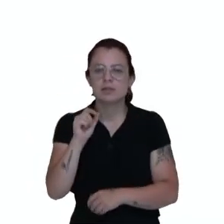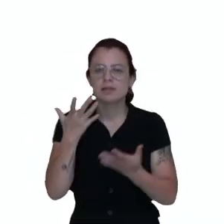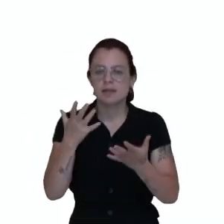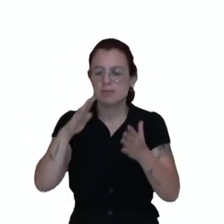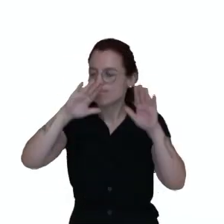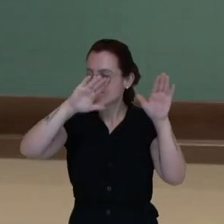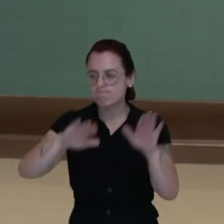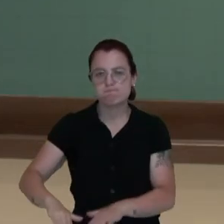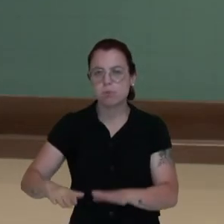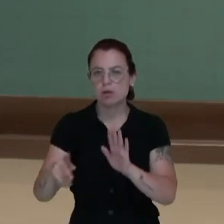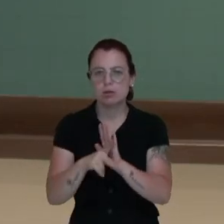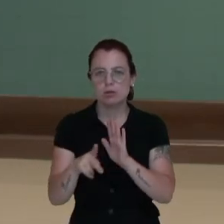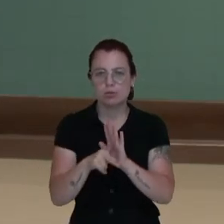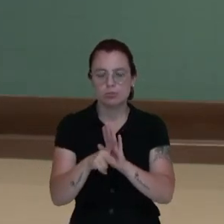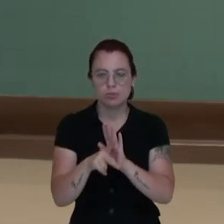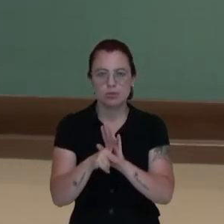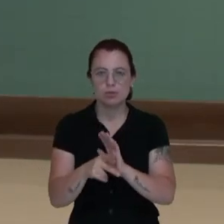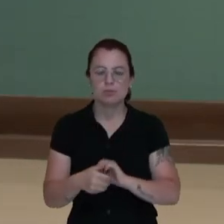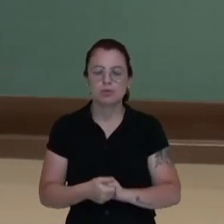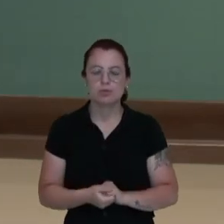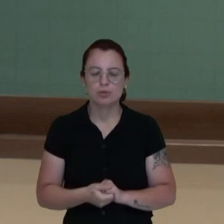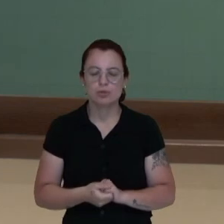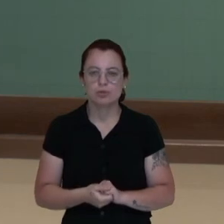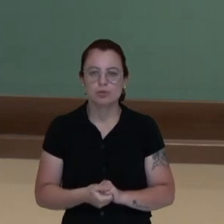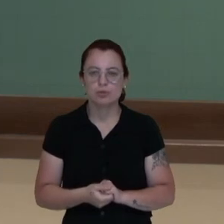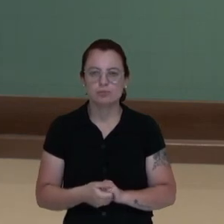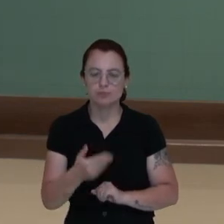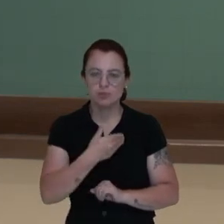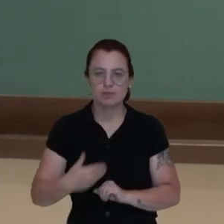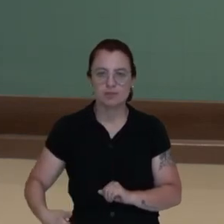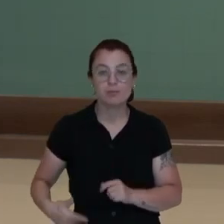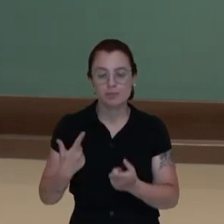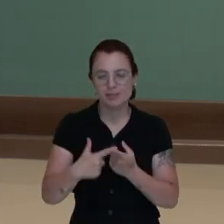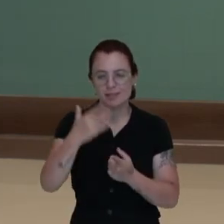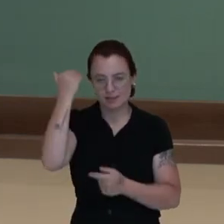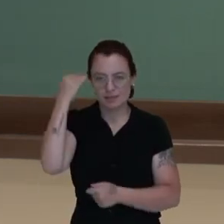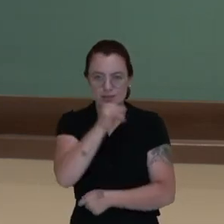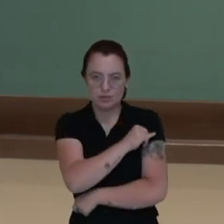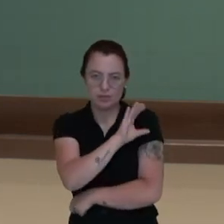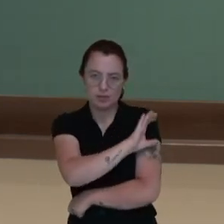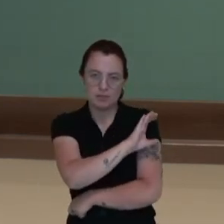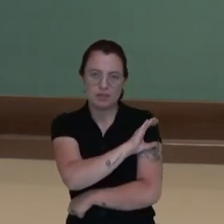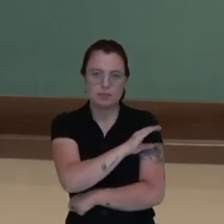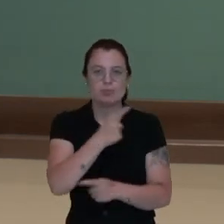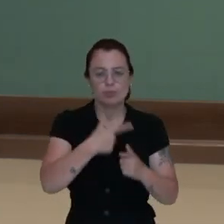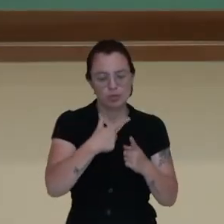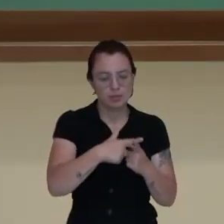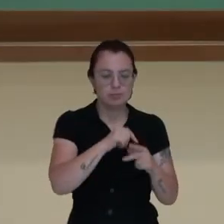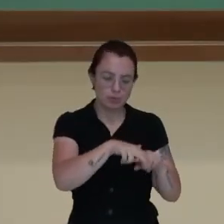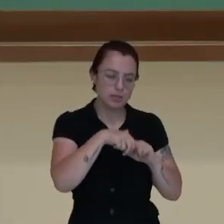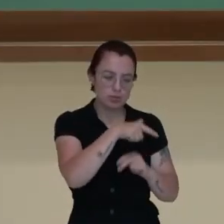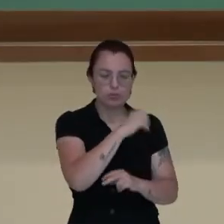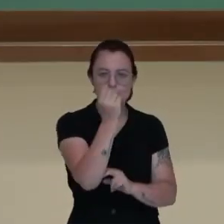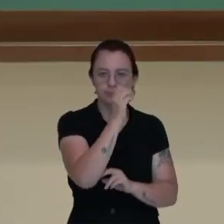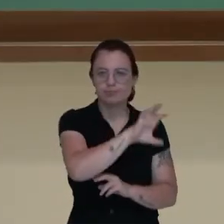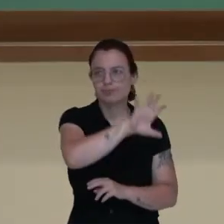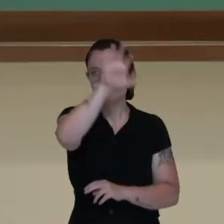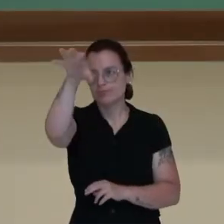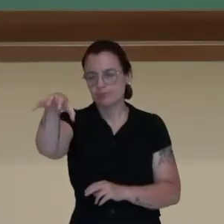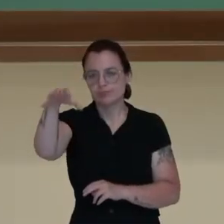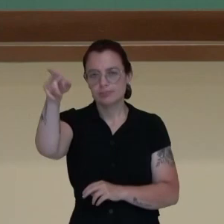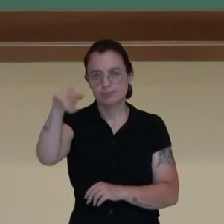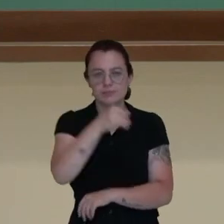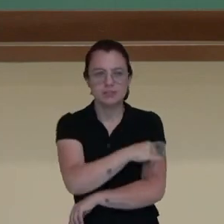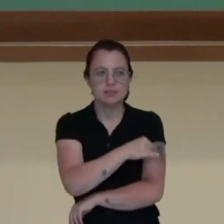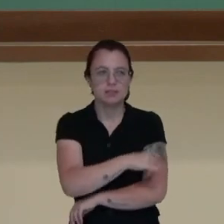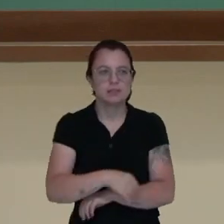o governo. O Rio de Janeiro, inclusive, era a capital do Brasil no período, então por isso que eles se direcionaram para lá. E nós vamos